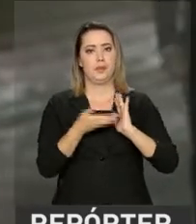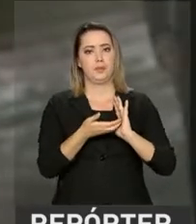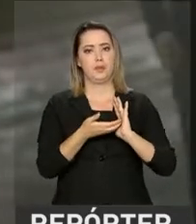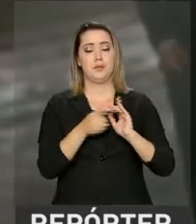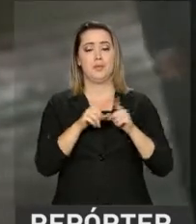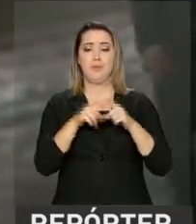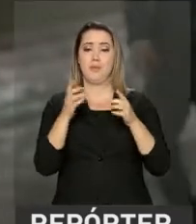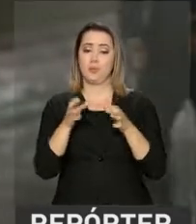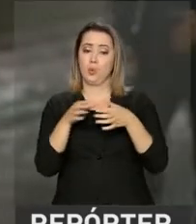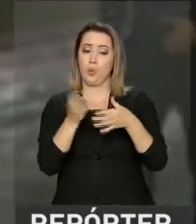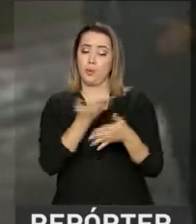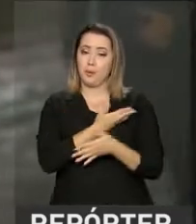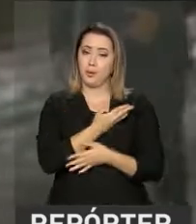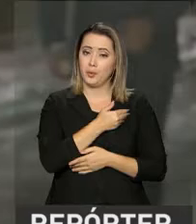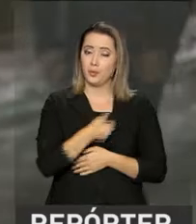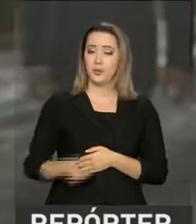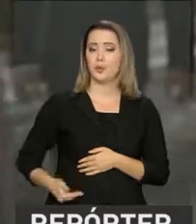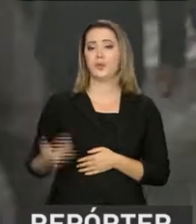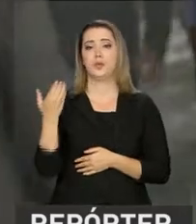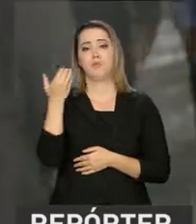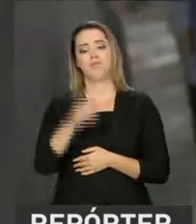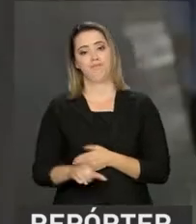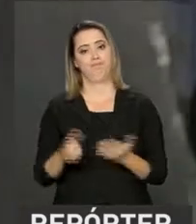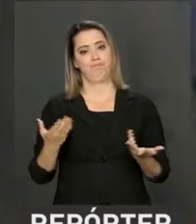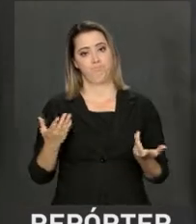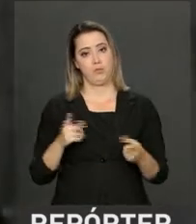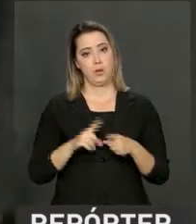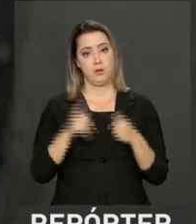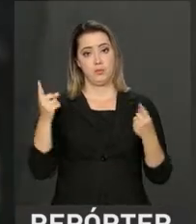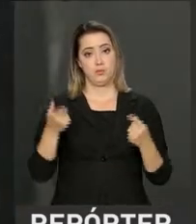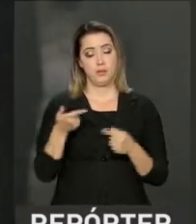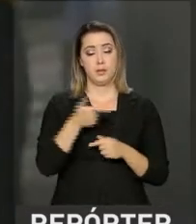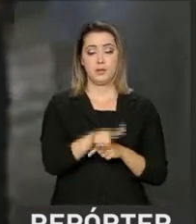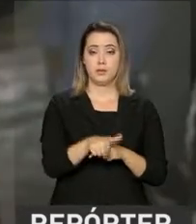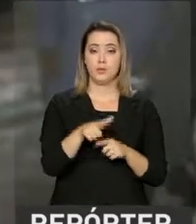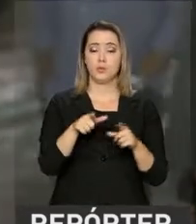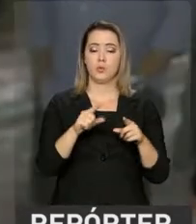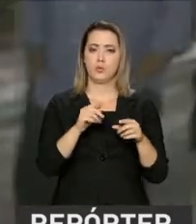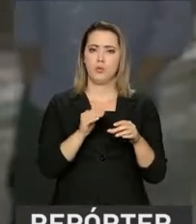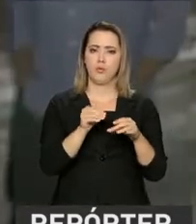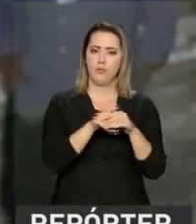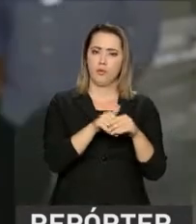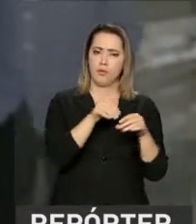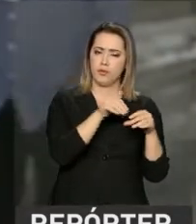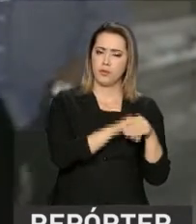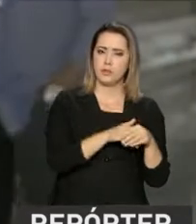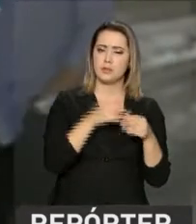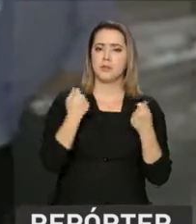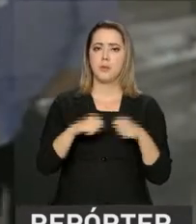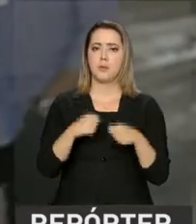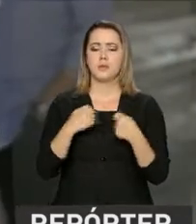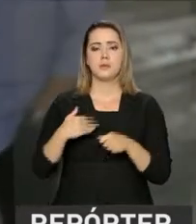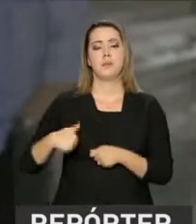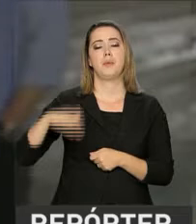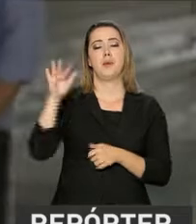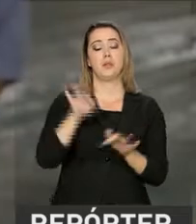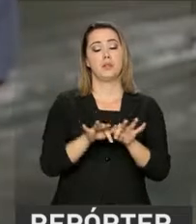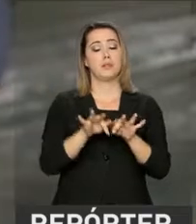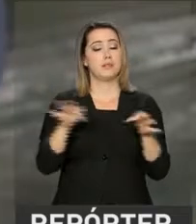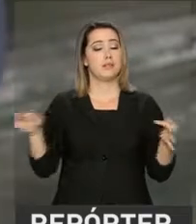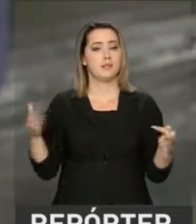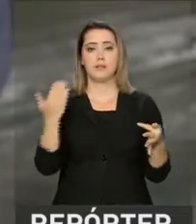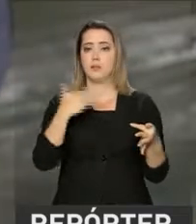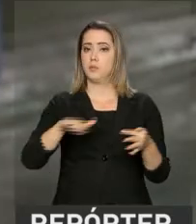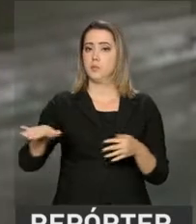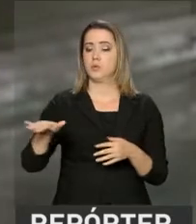quer. Caso a sessão seja reiniciada, para o projeto ser aprovado, é necessária a maioria simples dos senadores na hora